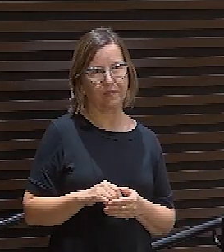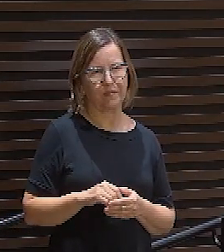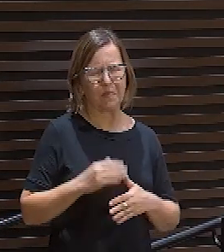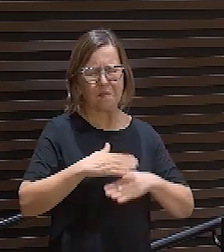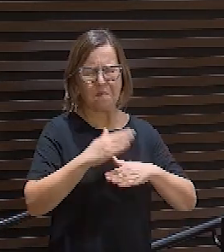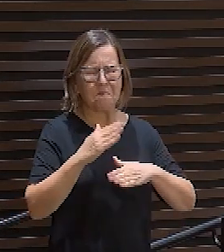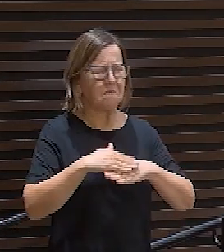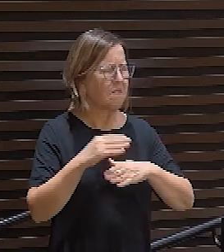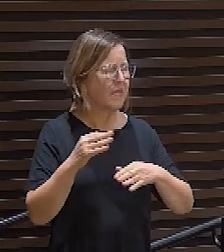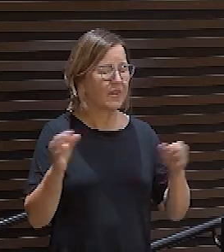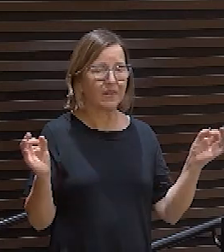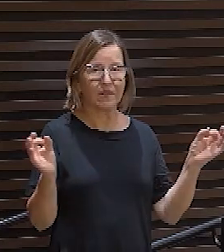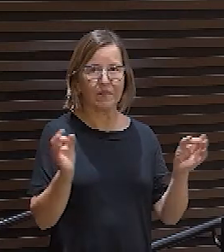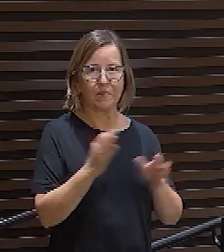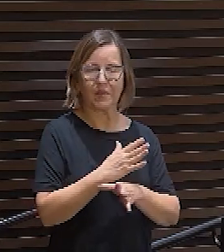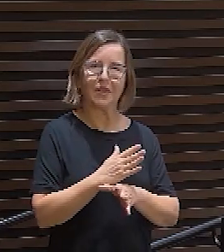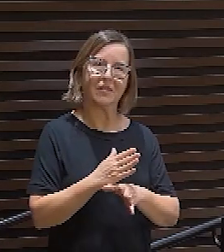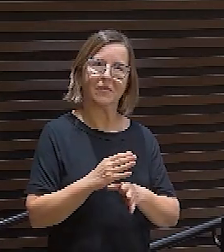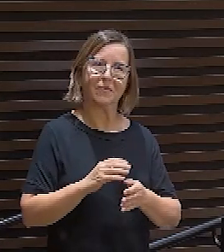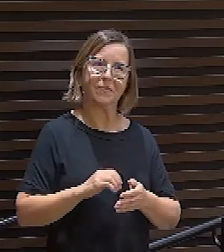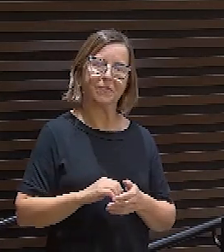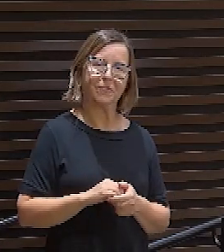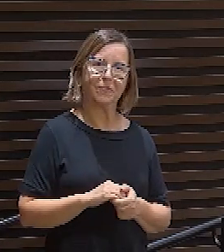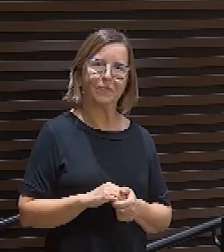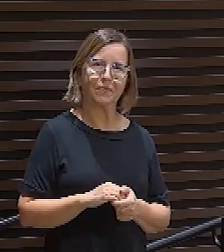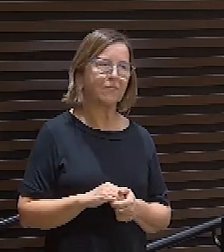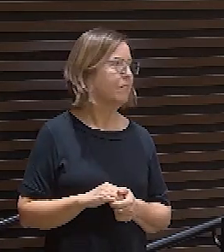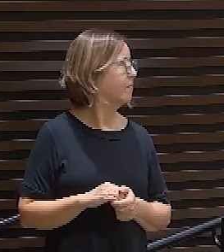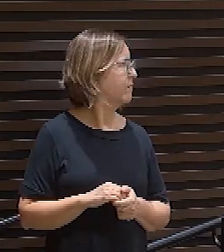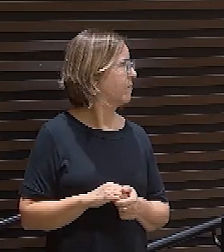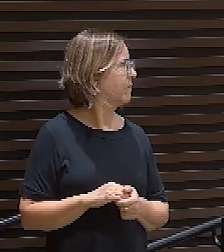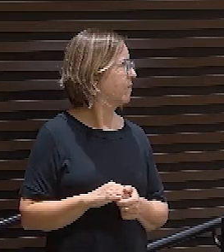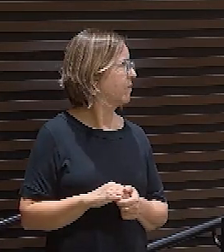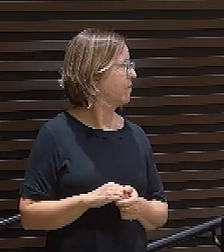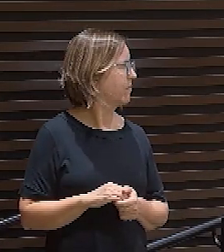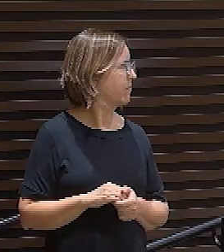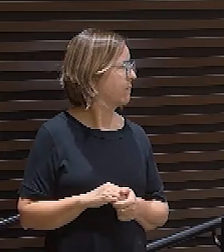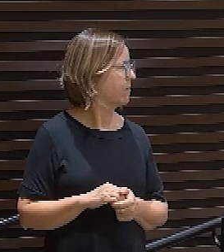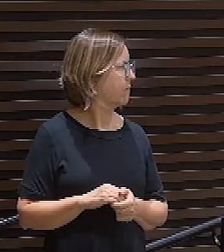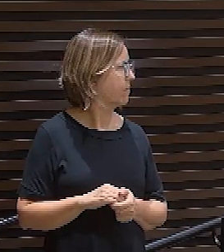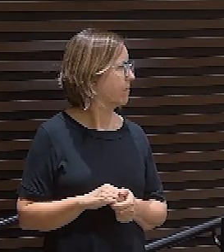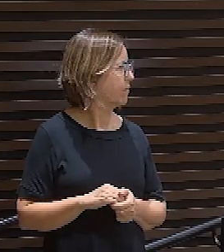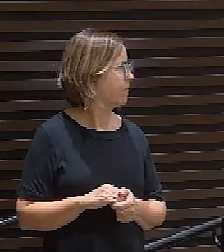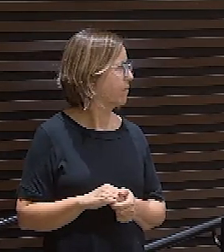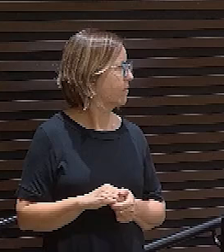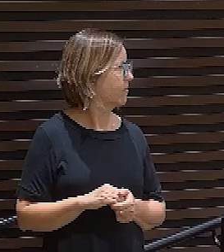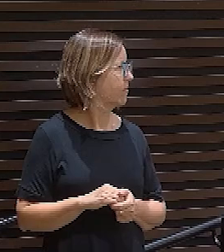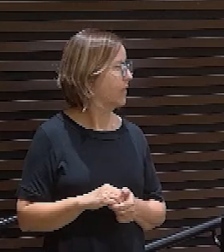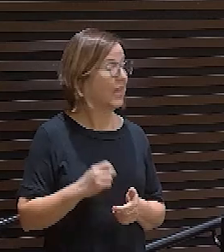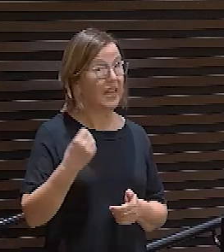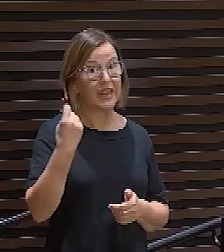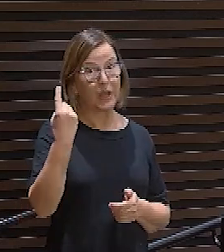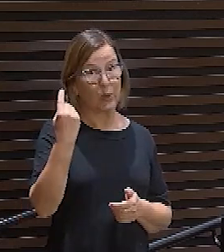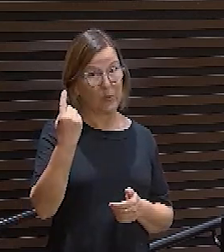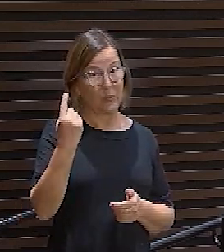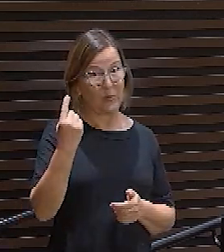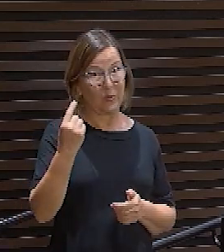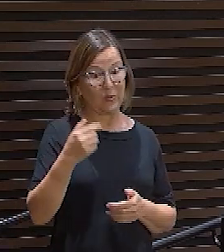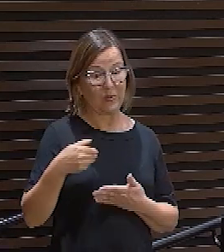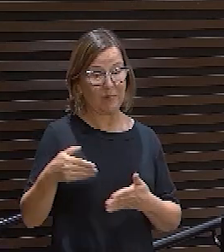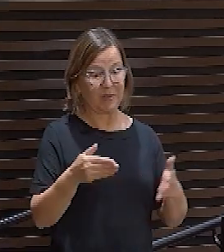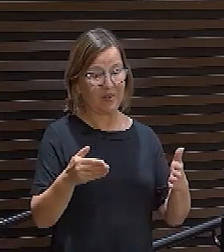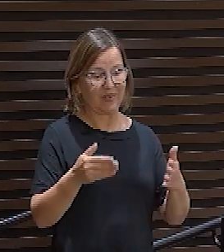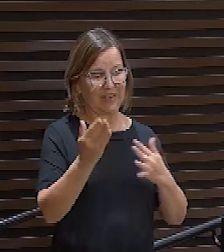completo que esse termo pode ter, porquanto há um só mediador entre Deus e